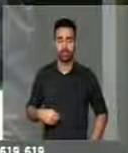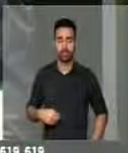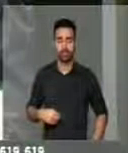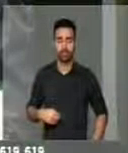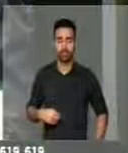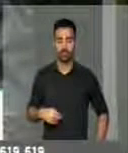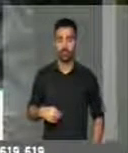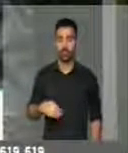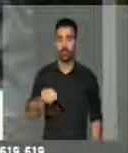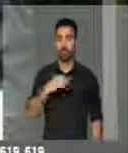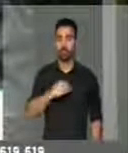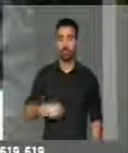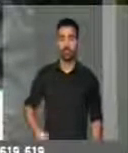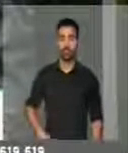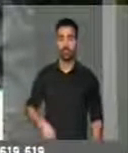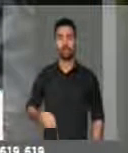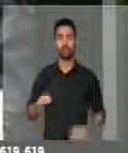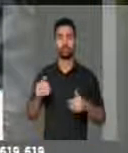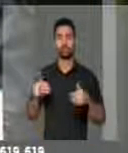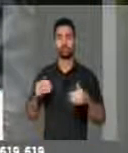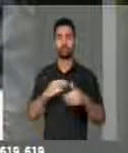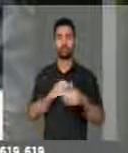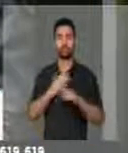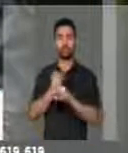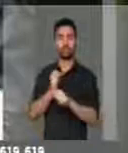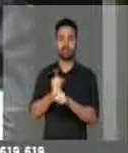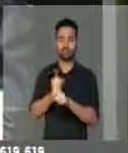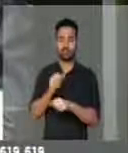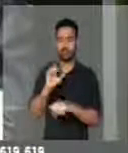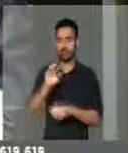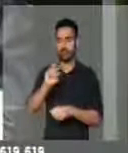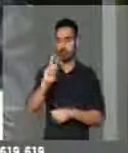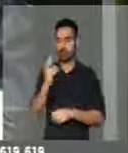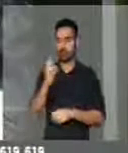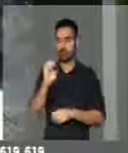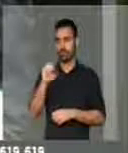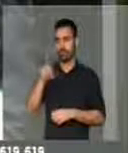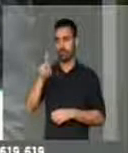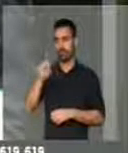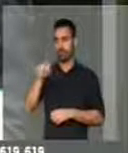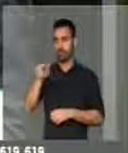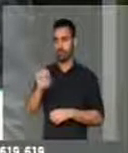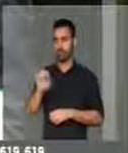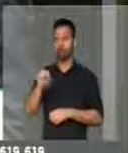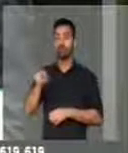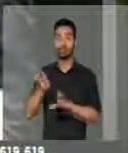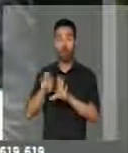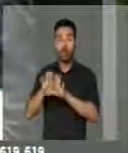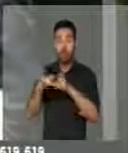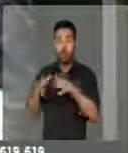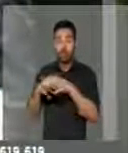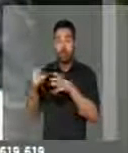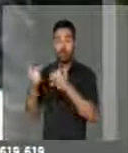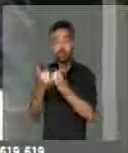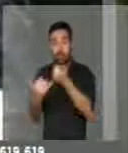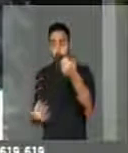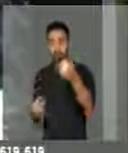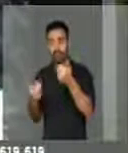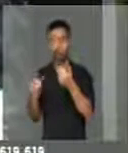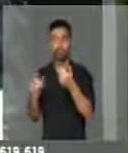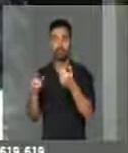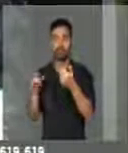nosso ministro da Fazenda, Henrique Meirelles, e toda a sua equipe, que é de